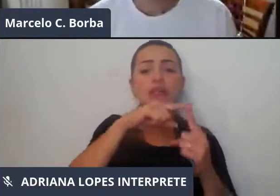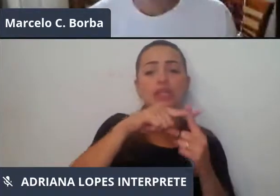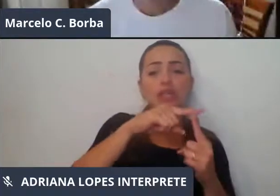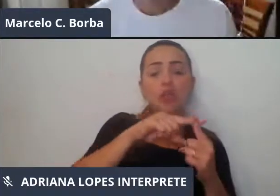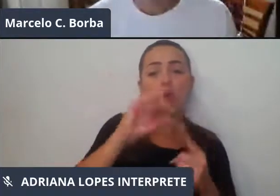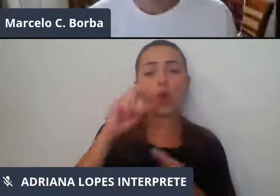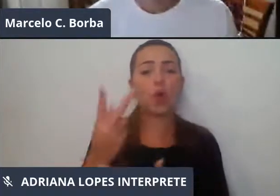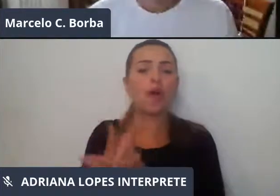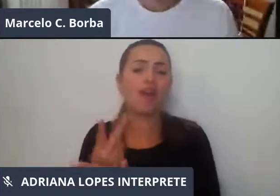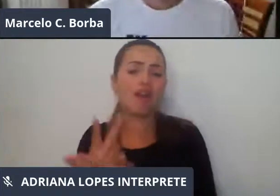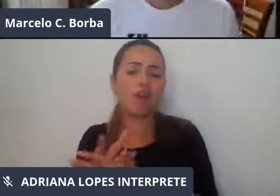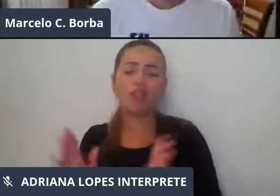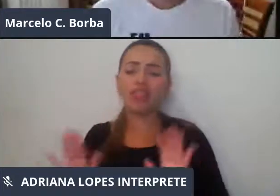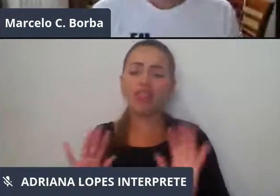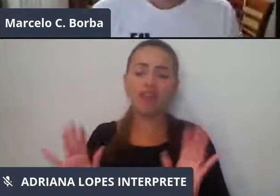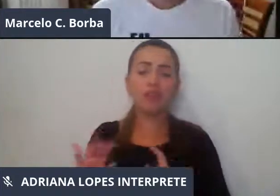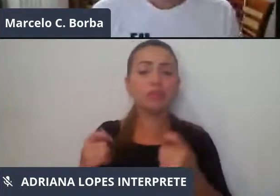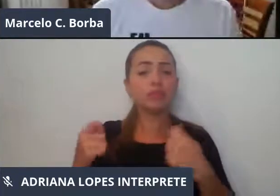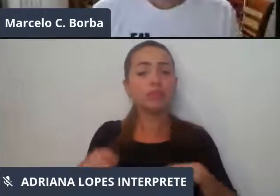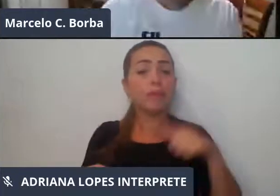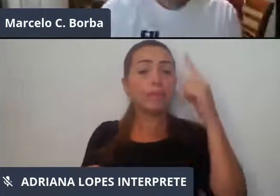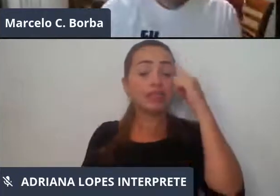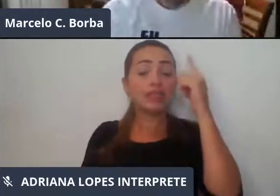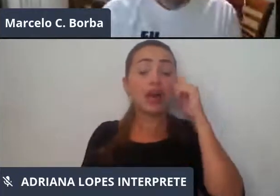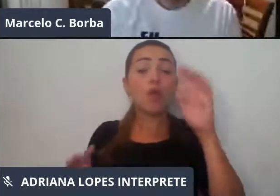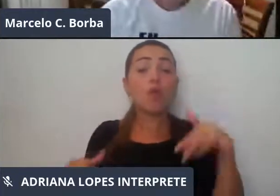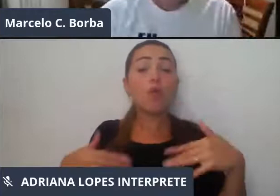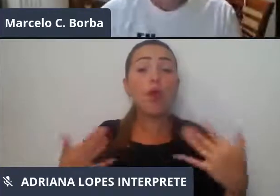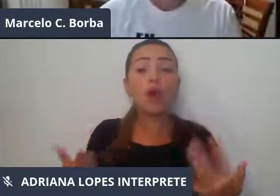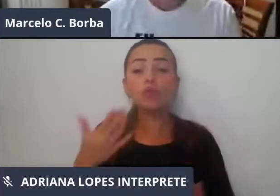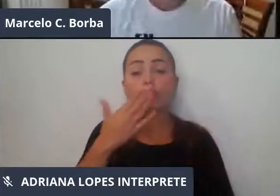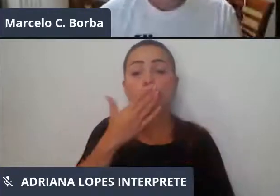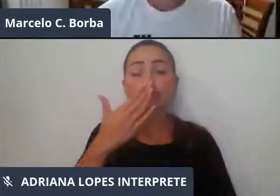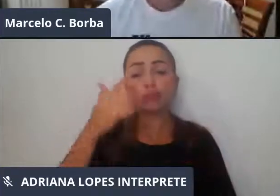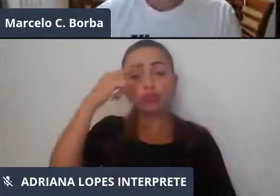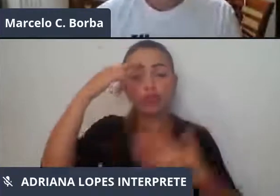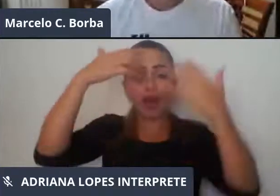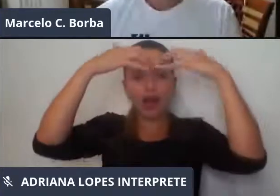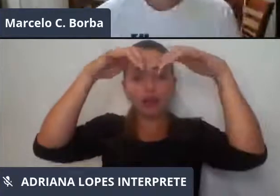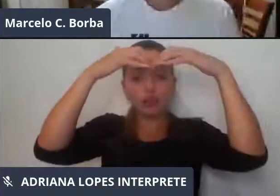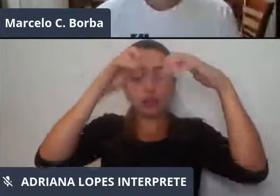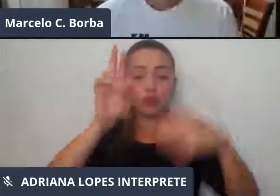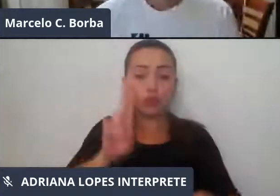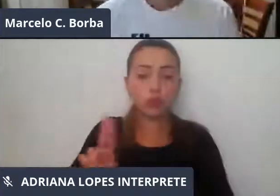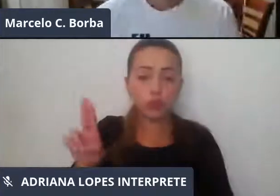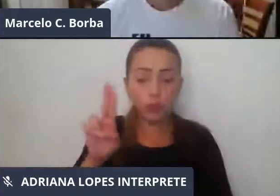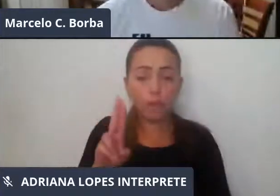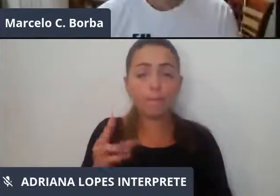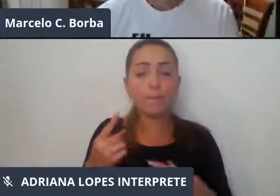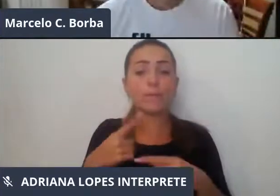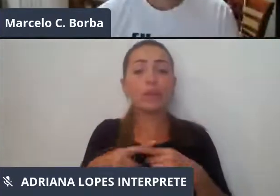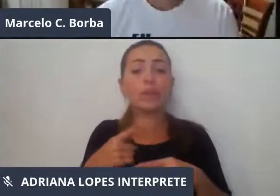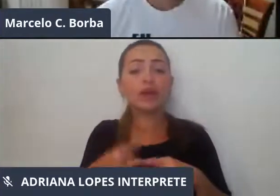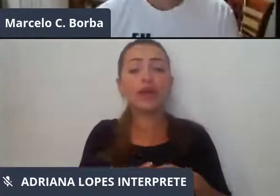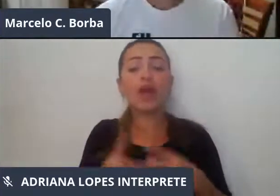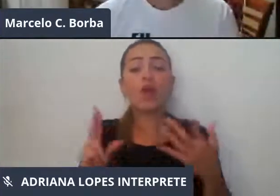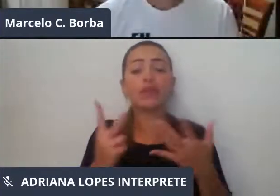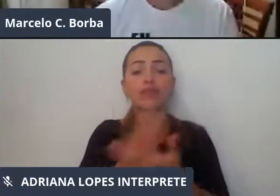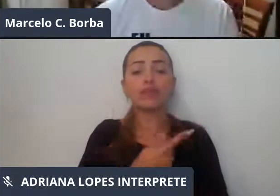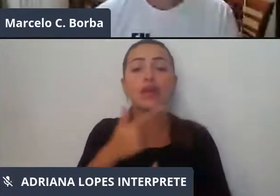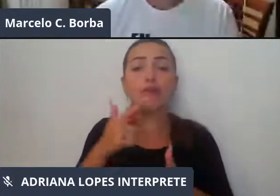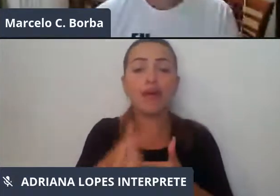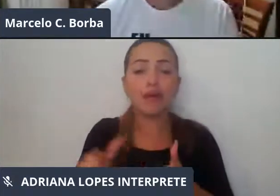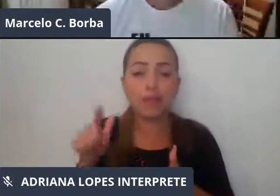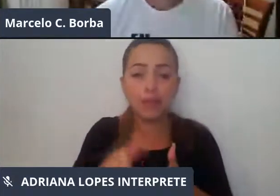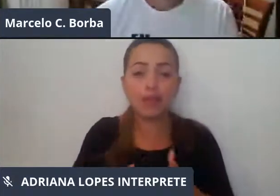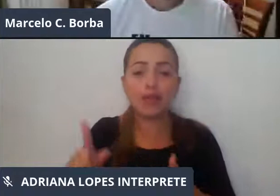Não, ele tem que aprender a perceber que tipo de raciocínio esse aluno utilizou, por que que esse aluno cometeu esse erro, por que que